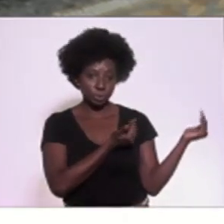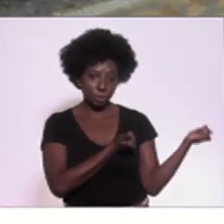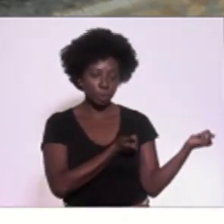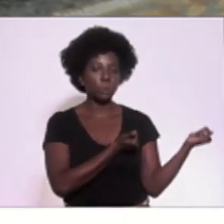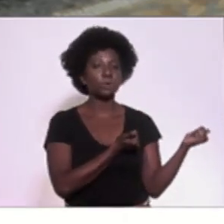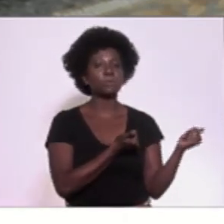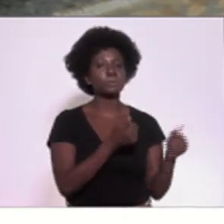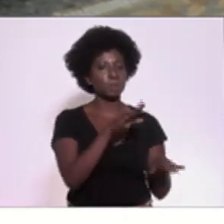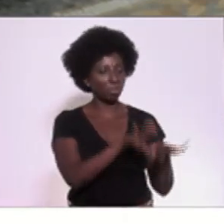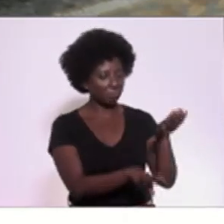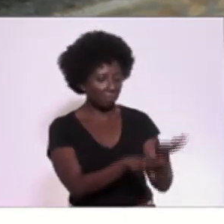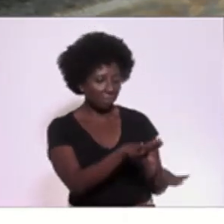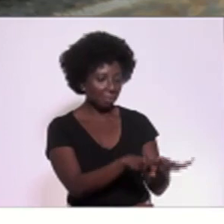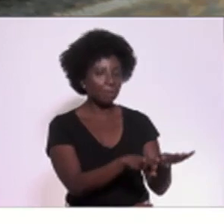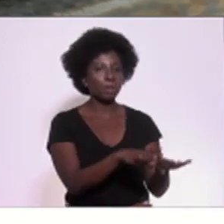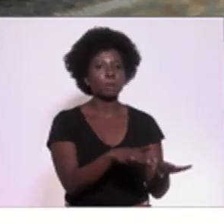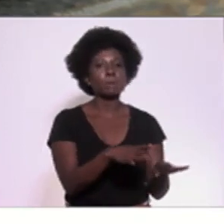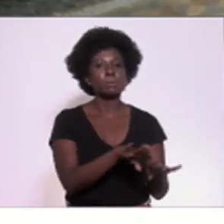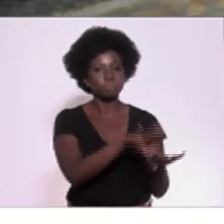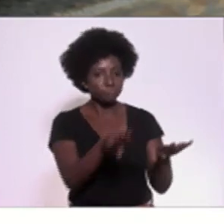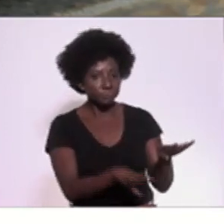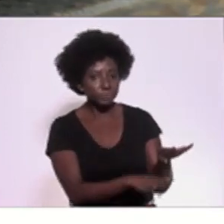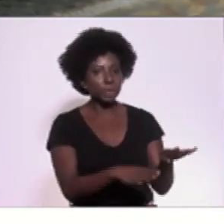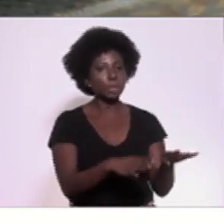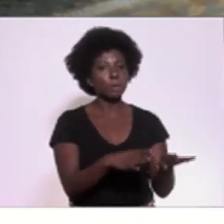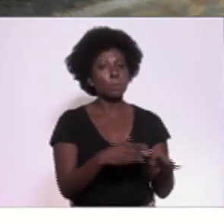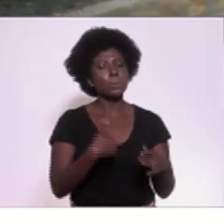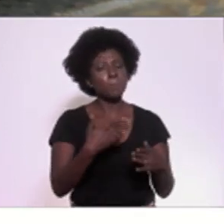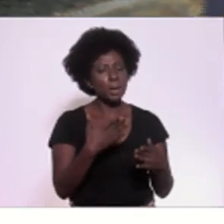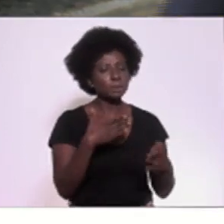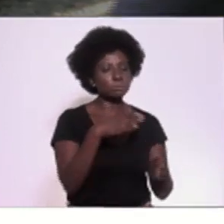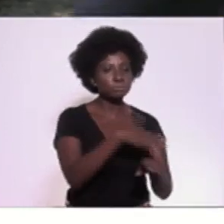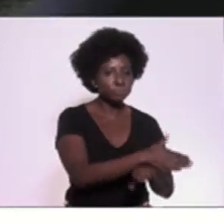investindo acentuadamente, quanto mais investir em educação é melhor,